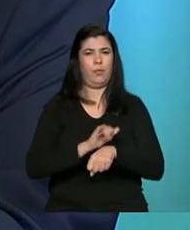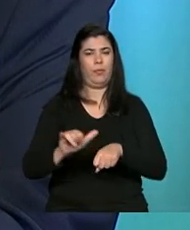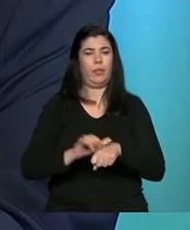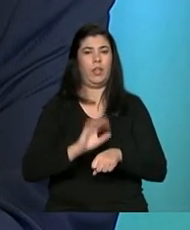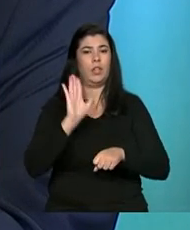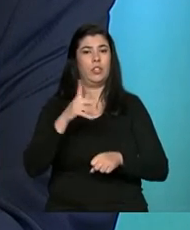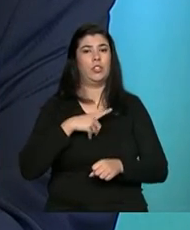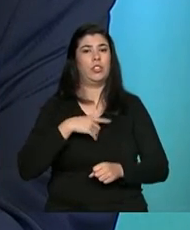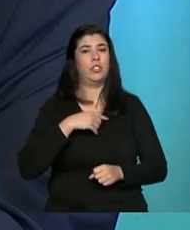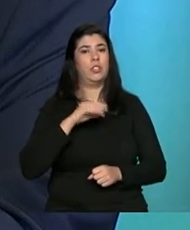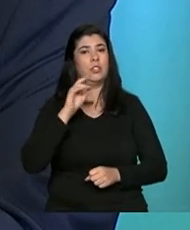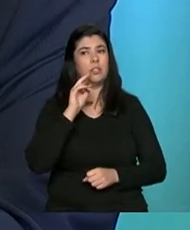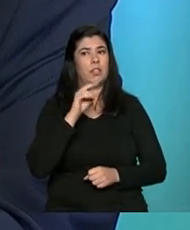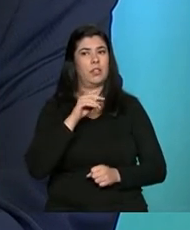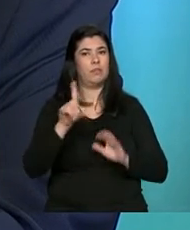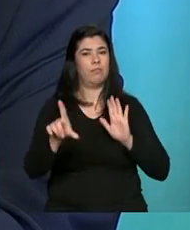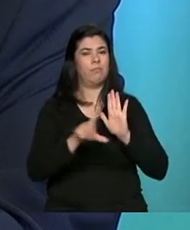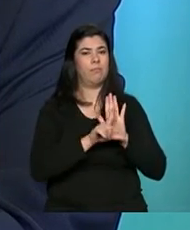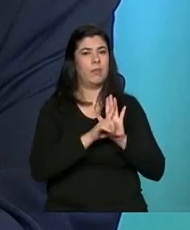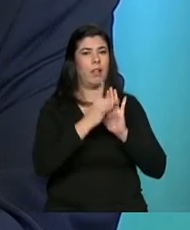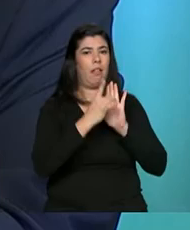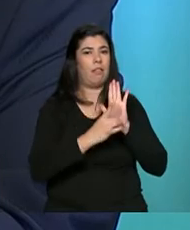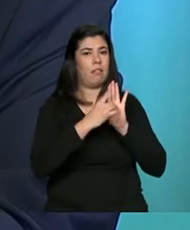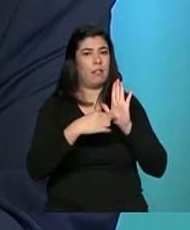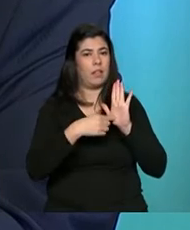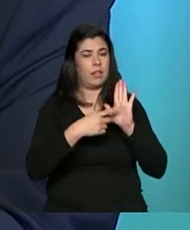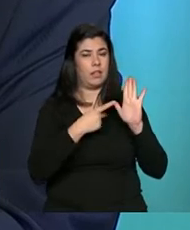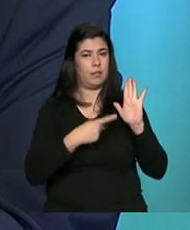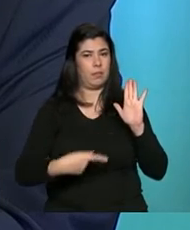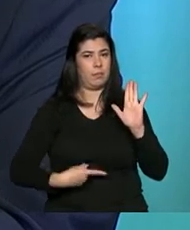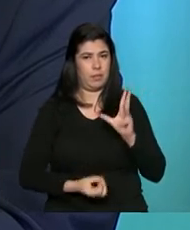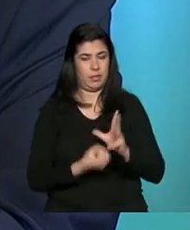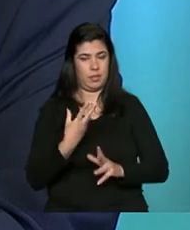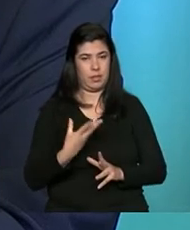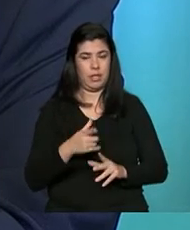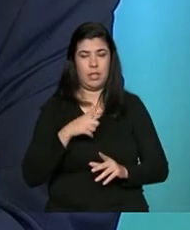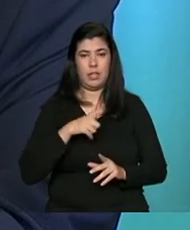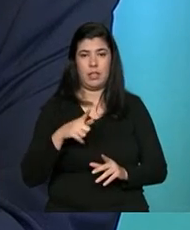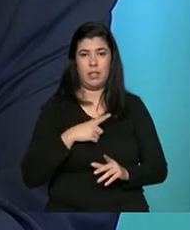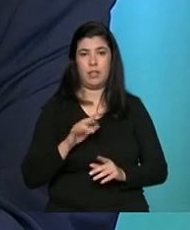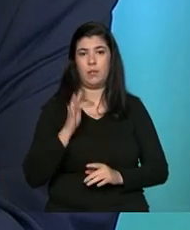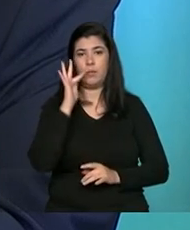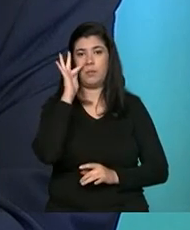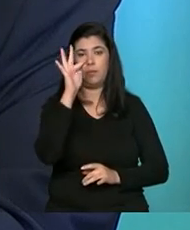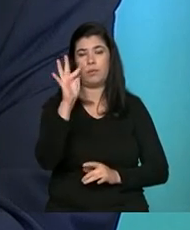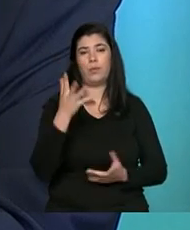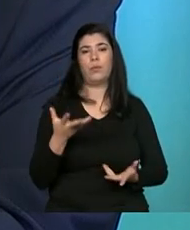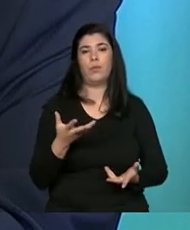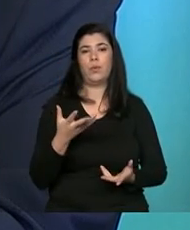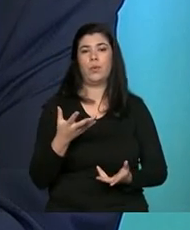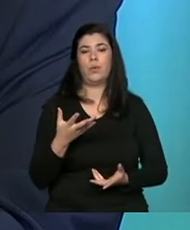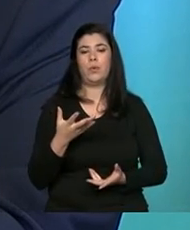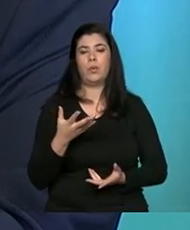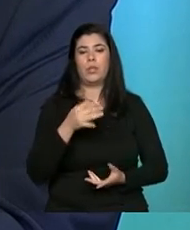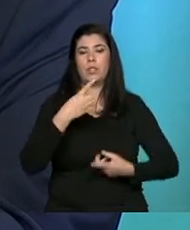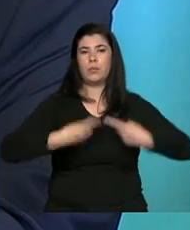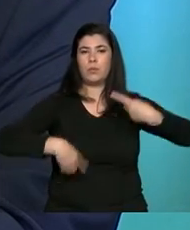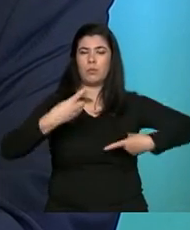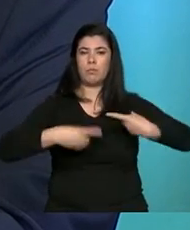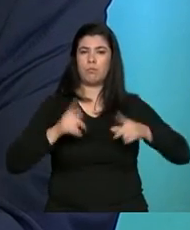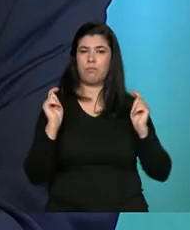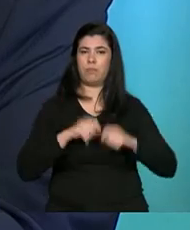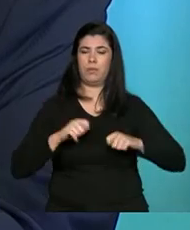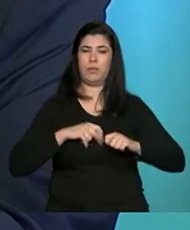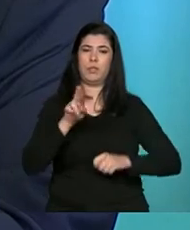é presidente presidencial passarão a ter é obviamente uma uma competência